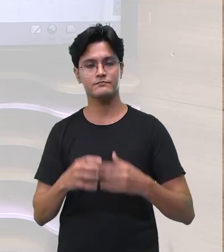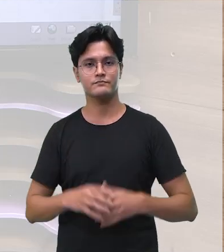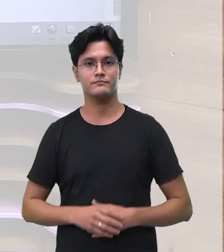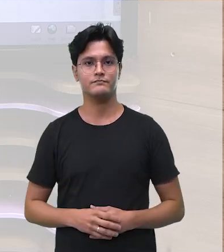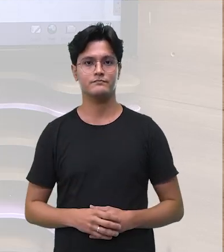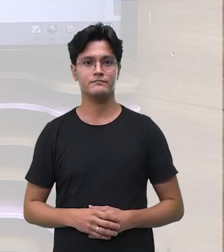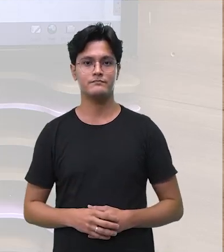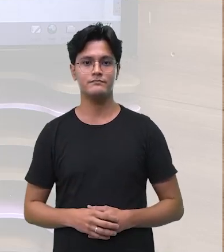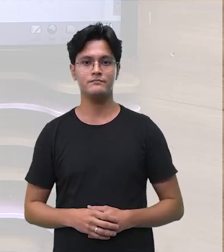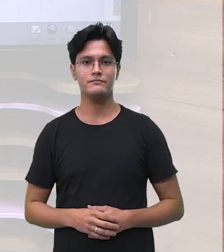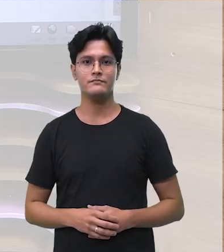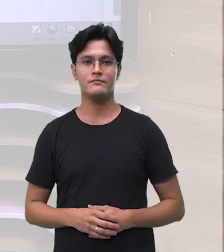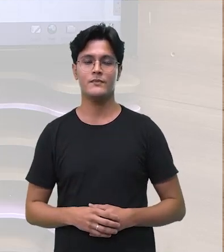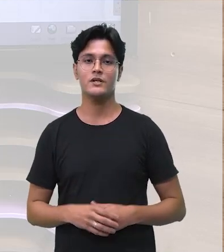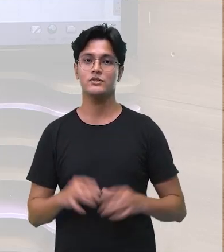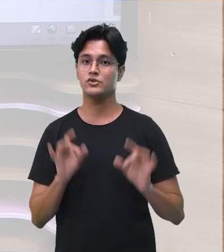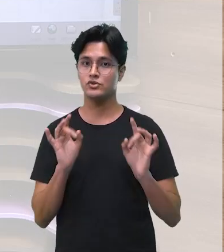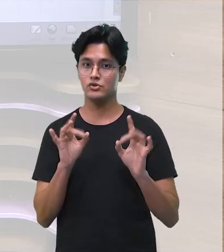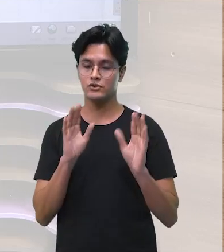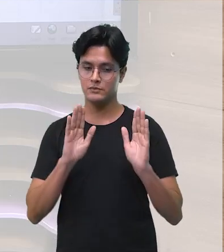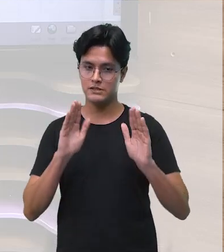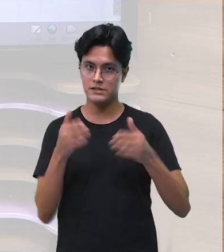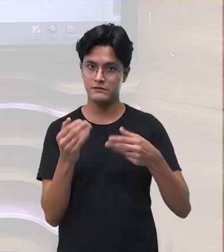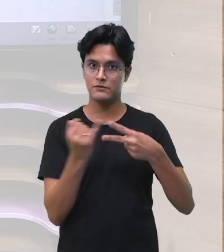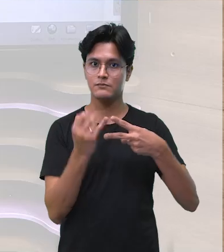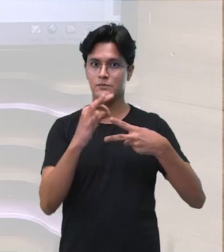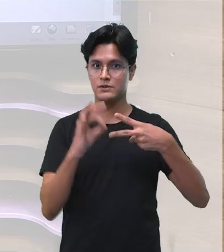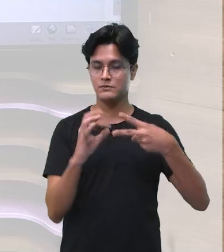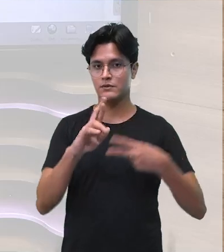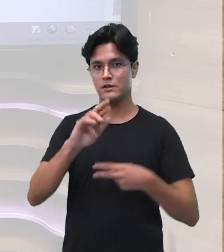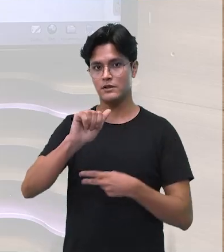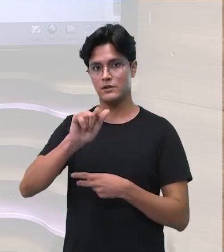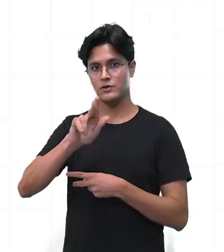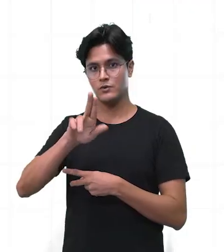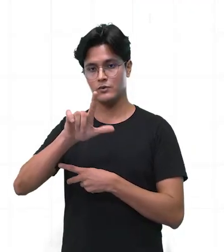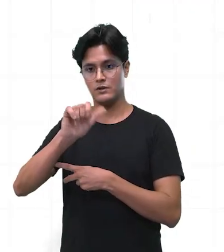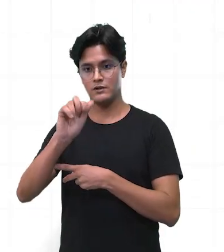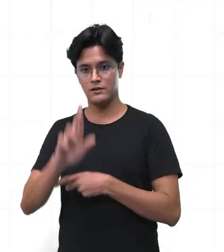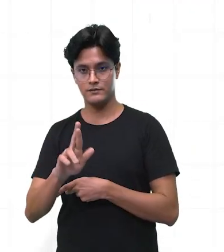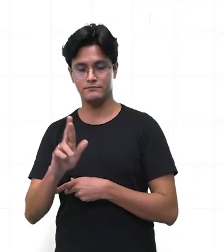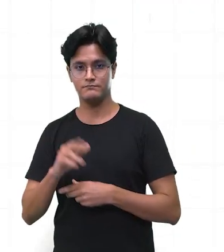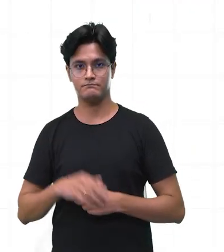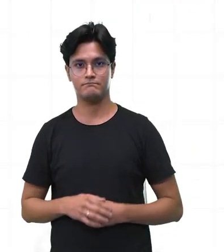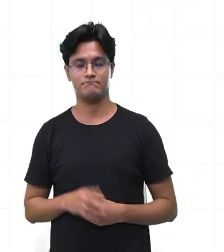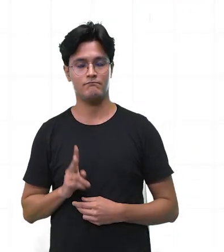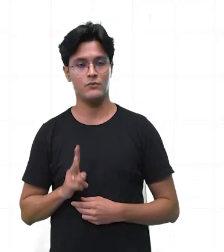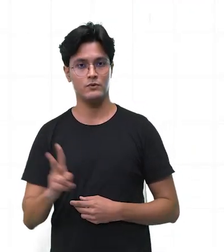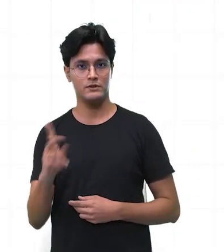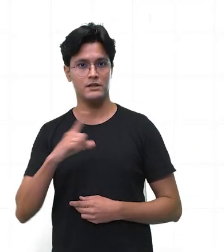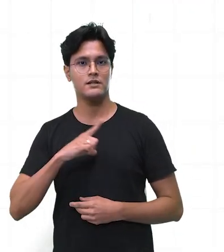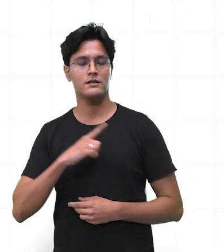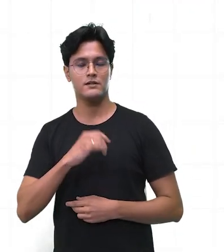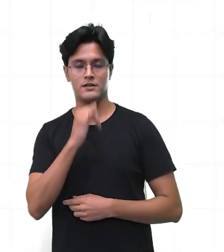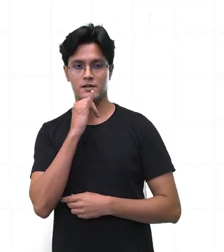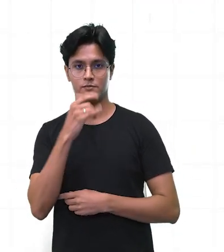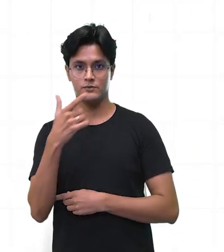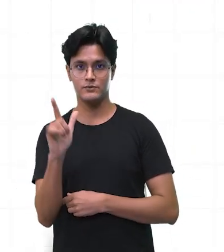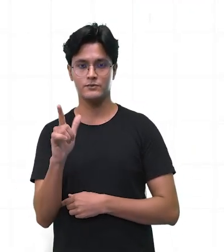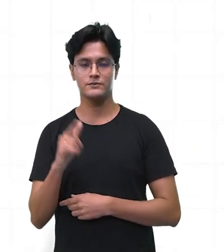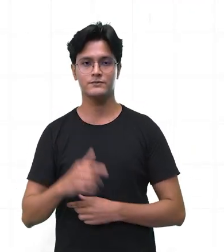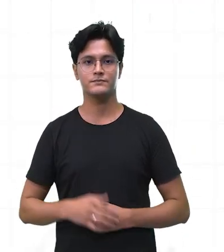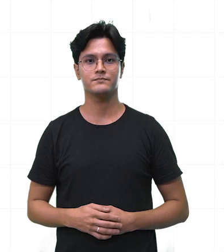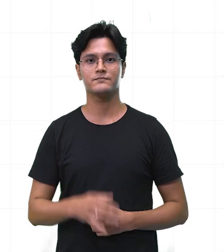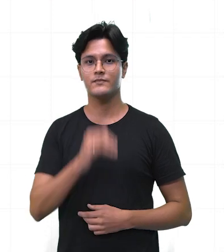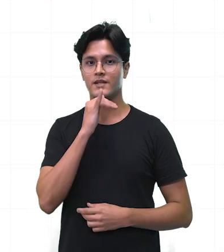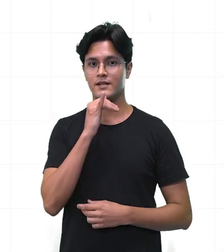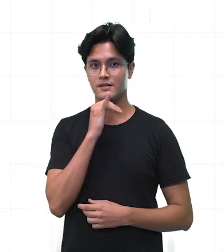polígono regular. Tá certo? Vamos continuar então aí? Observe que nós temos mais um exemplo.